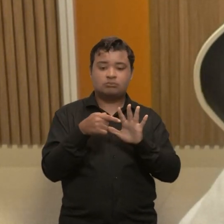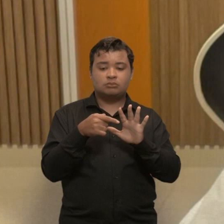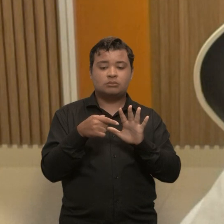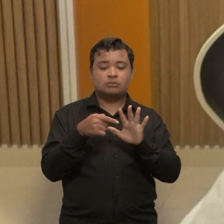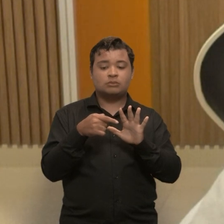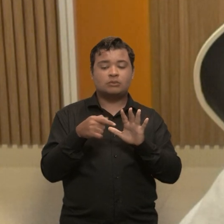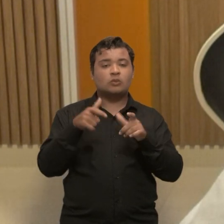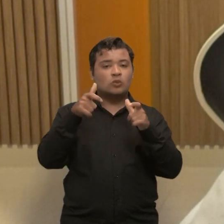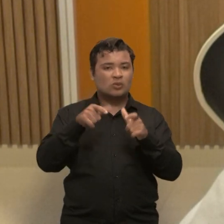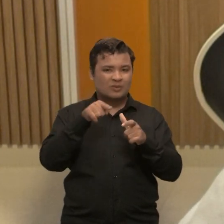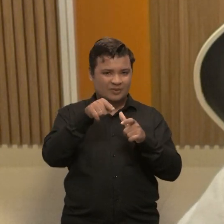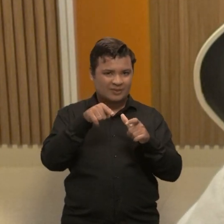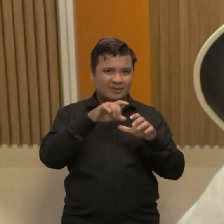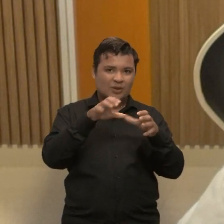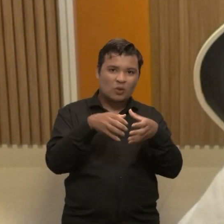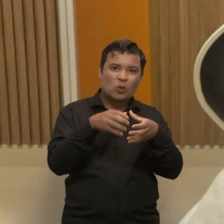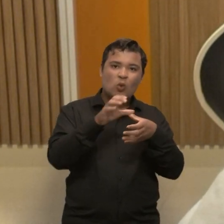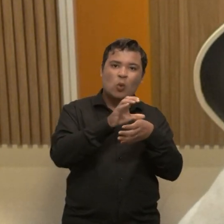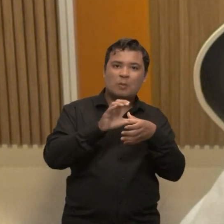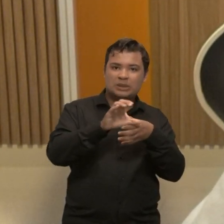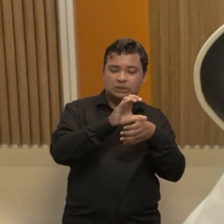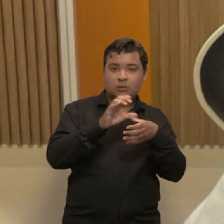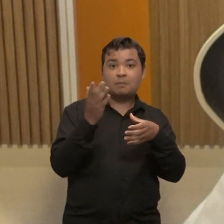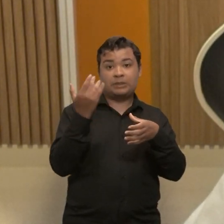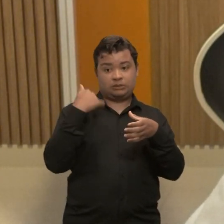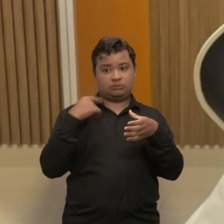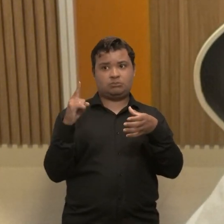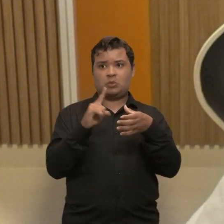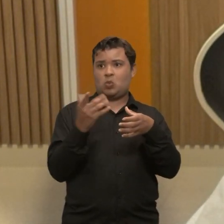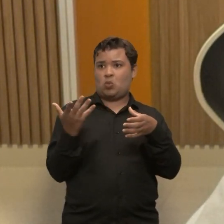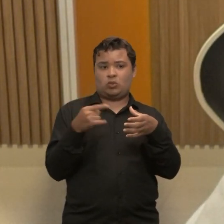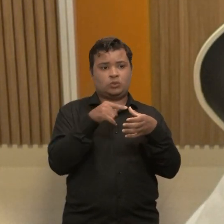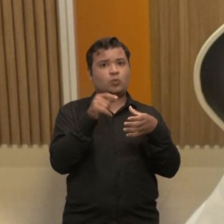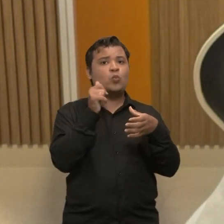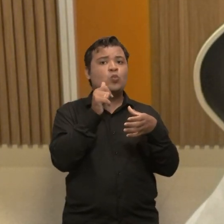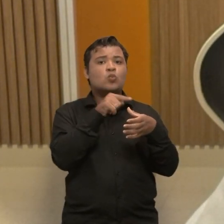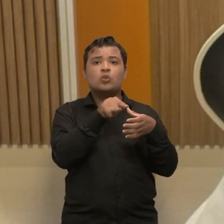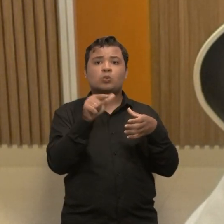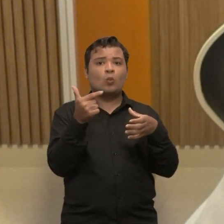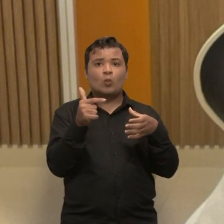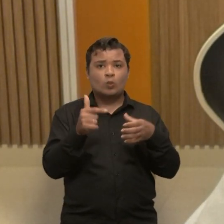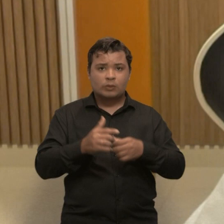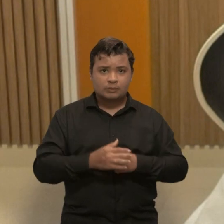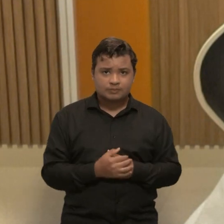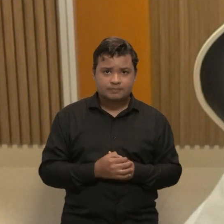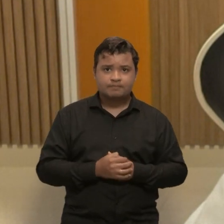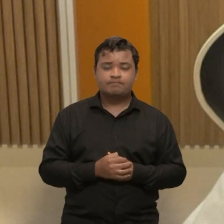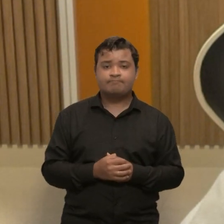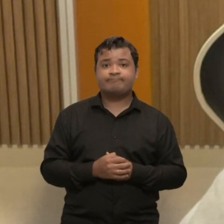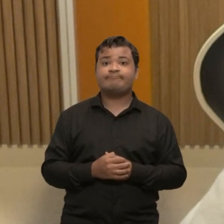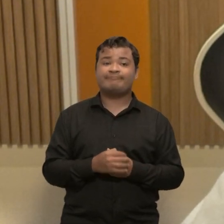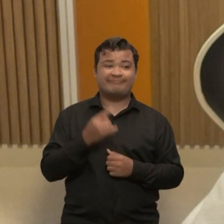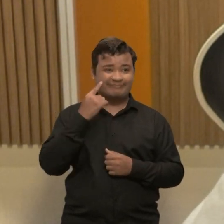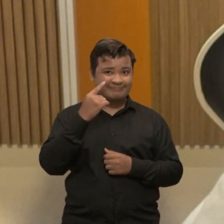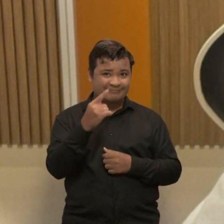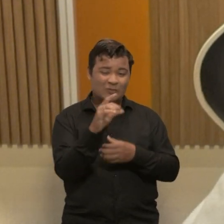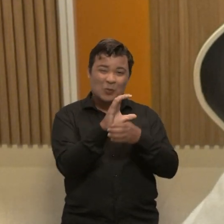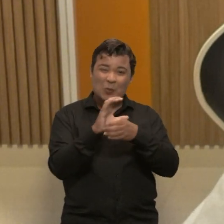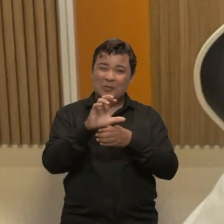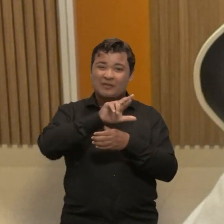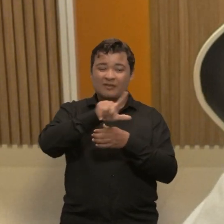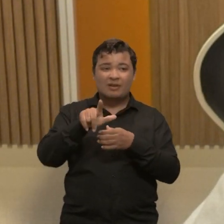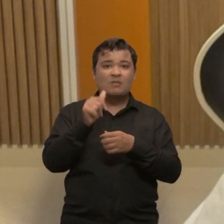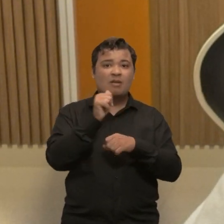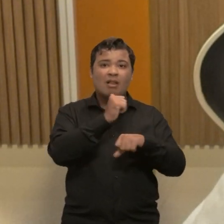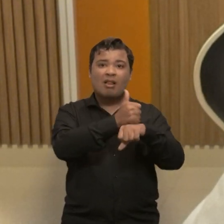mais nenhuma mulher nessa comissão tão importante. Então, até a ocupação desses espaços, nós sentimos sim